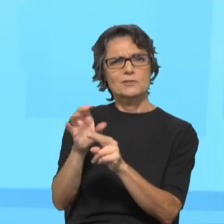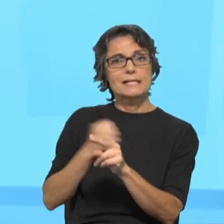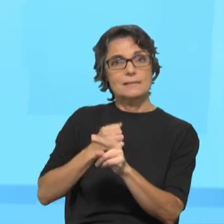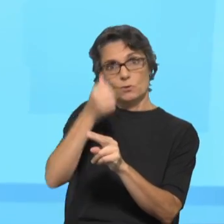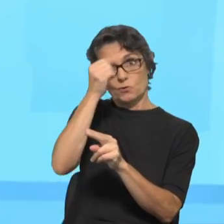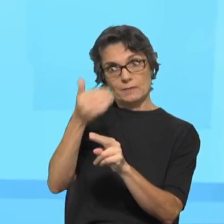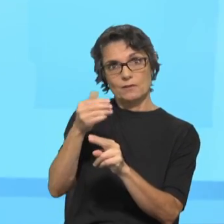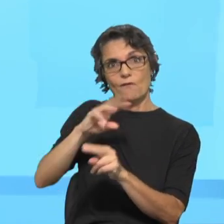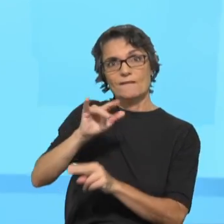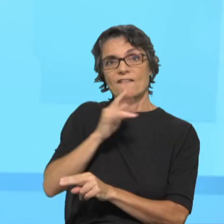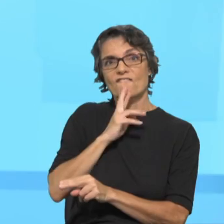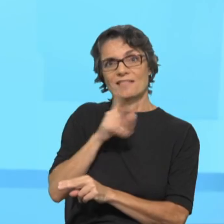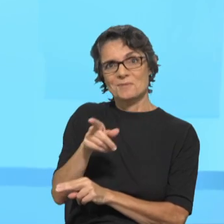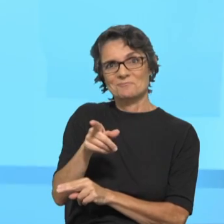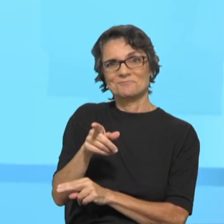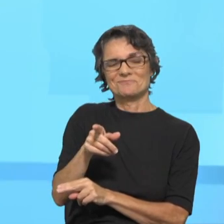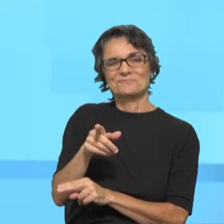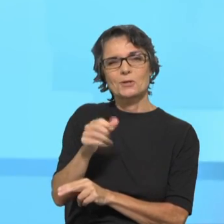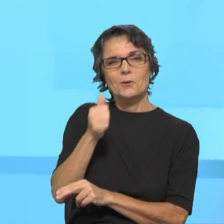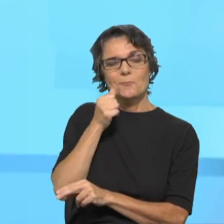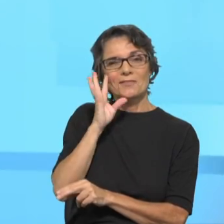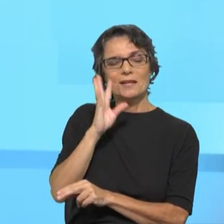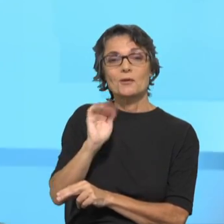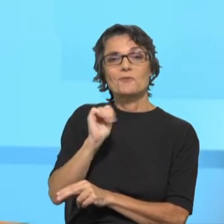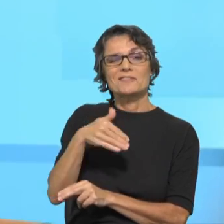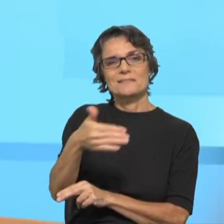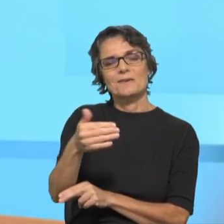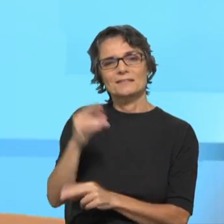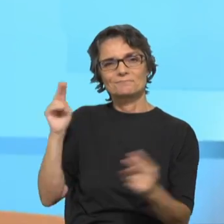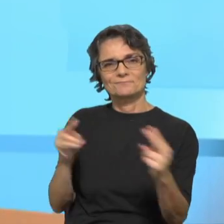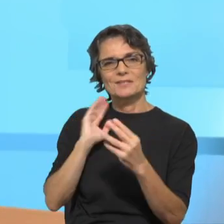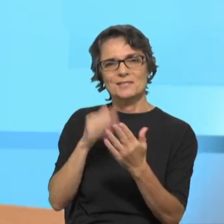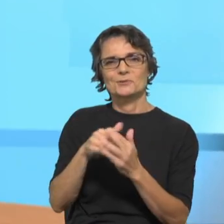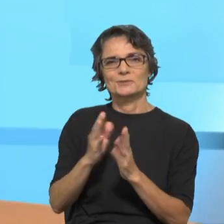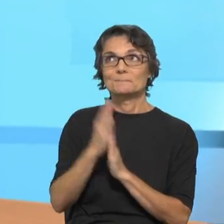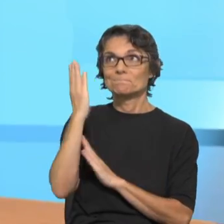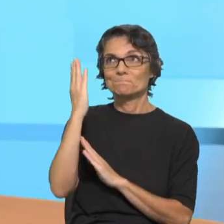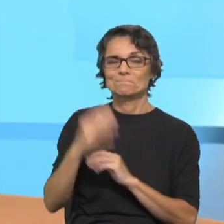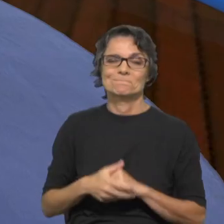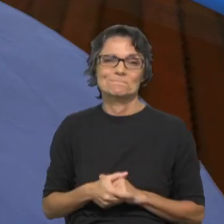domingo em Fátima. Votos de uma ótima tarde, bom fim de semana, até a próxima segunda-feira, se Deus quiser.